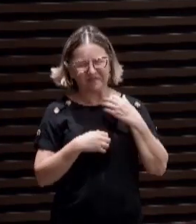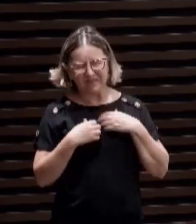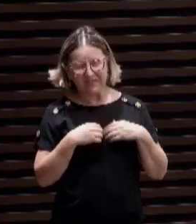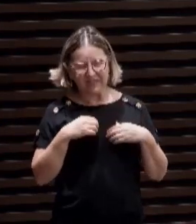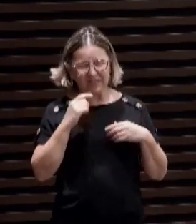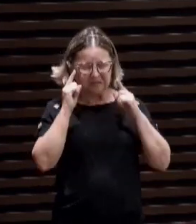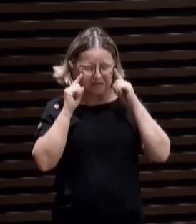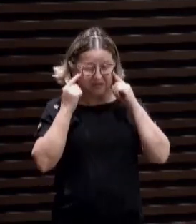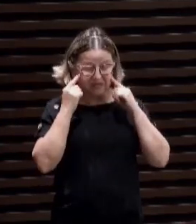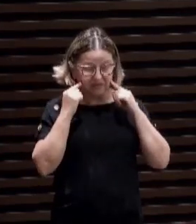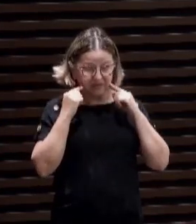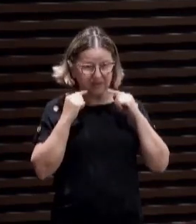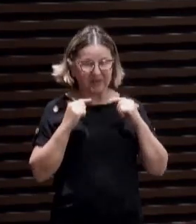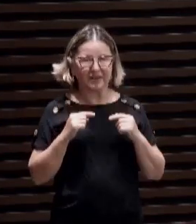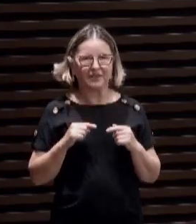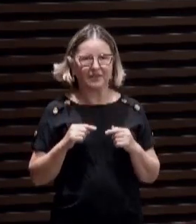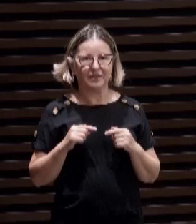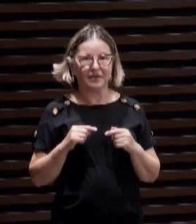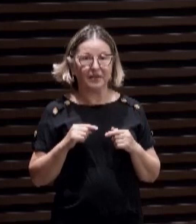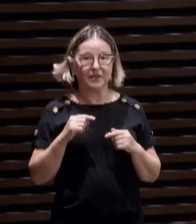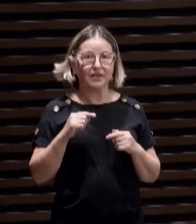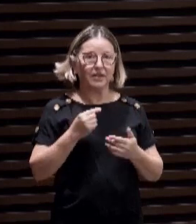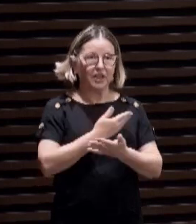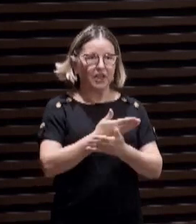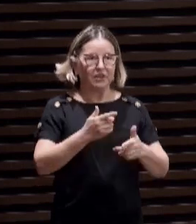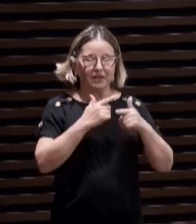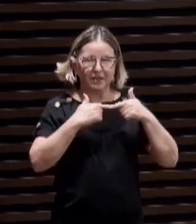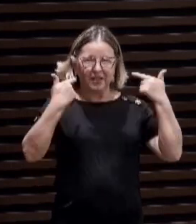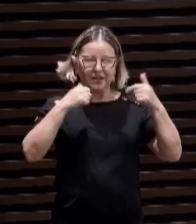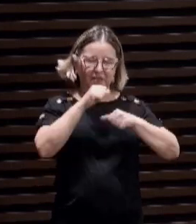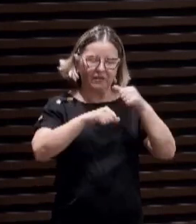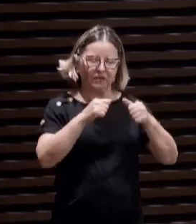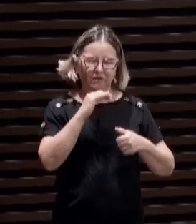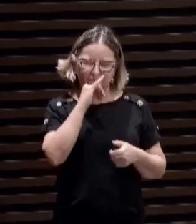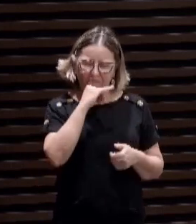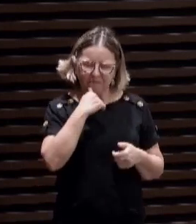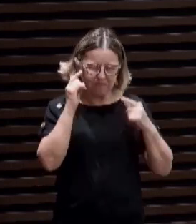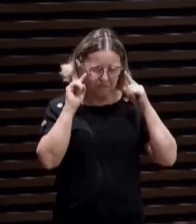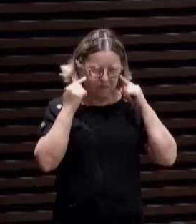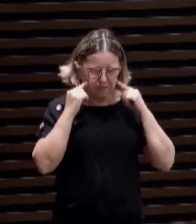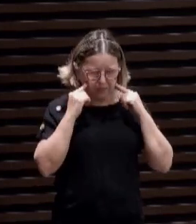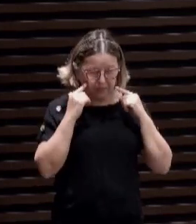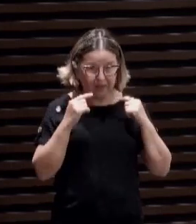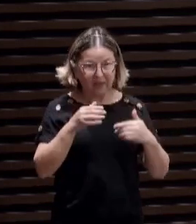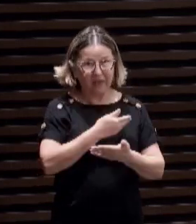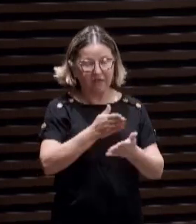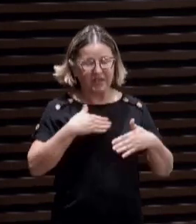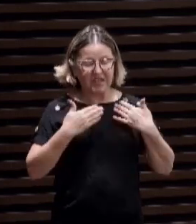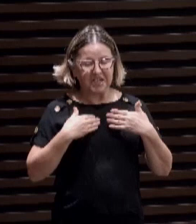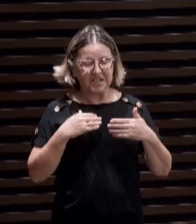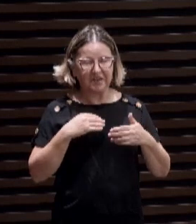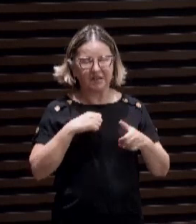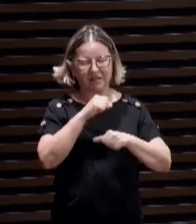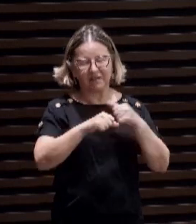chorai. Converta-se o vosso riso em pranto e a vossa alegria em tristeza. Humilhai-vos na presença do Senhor